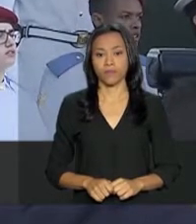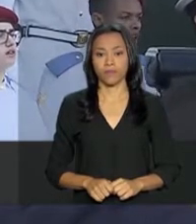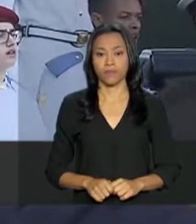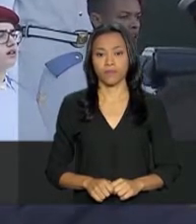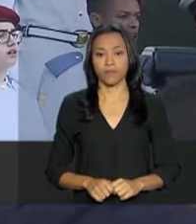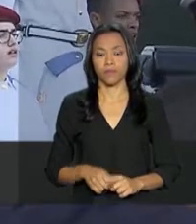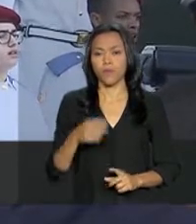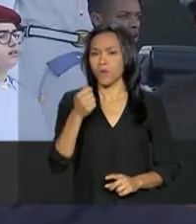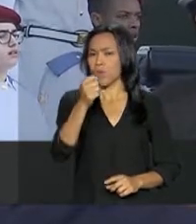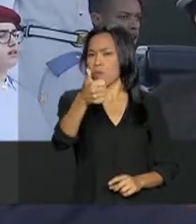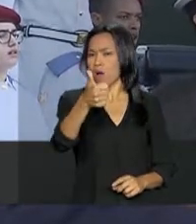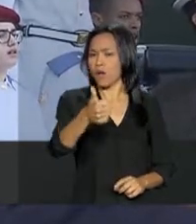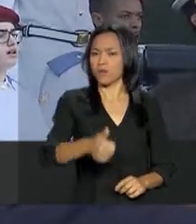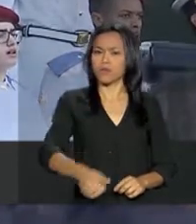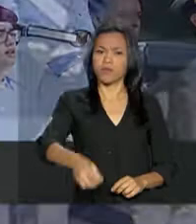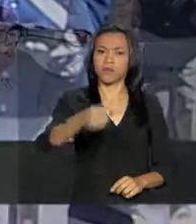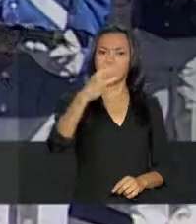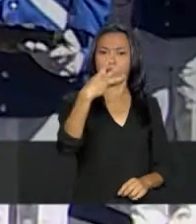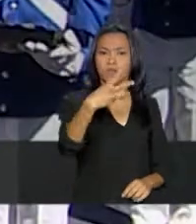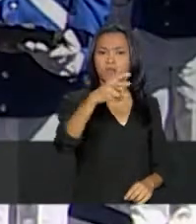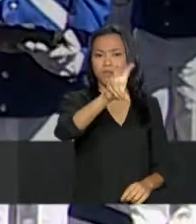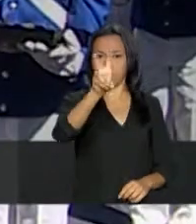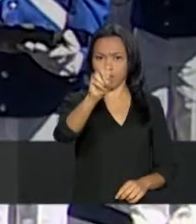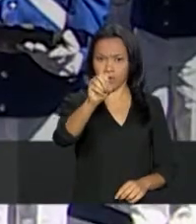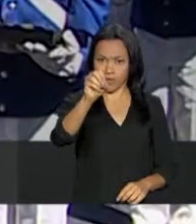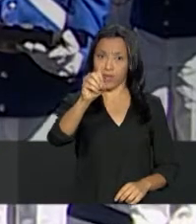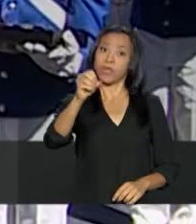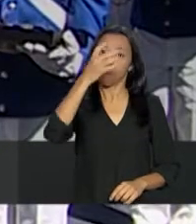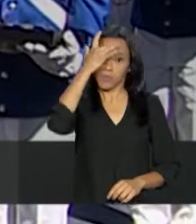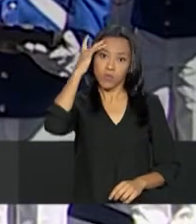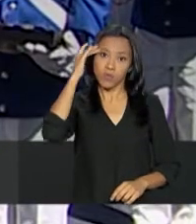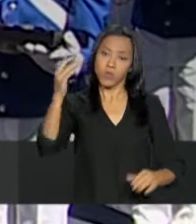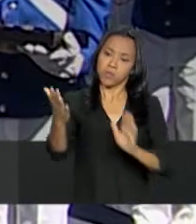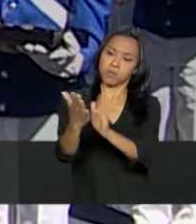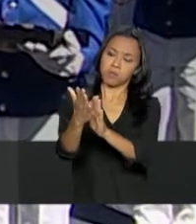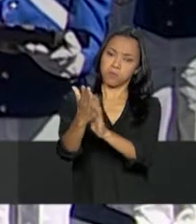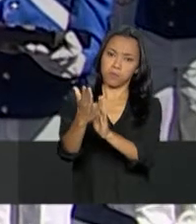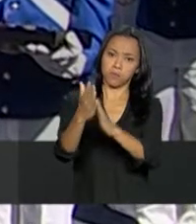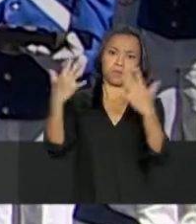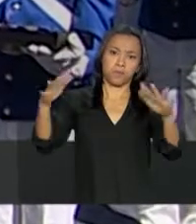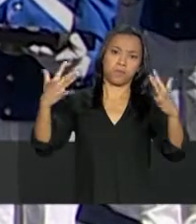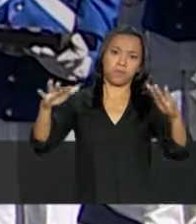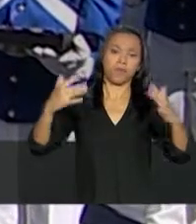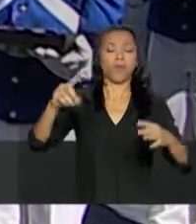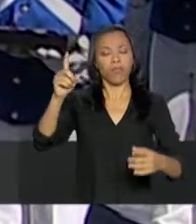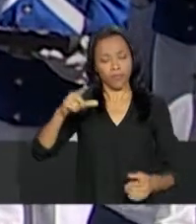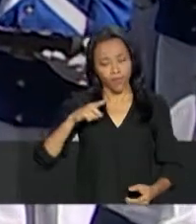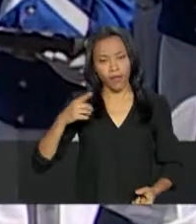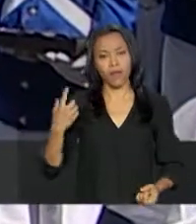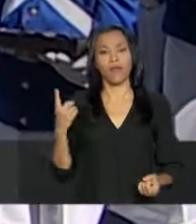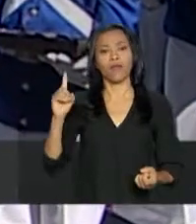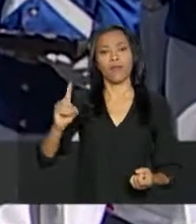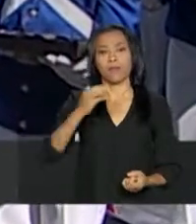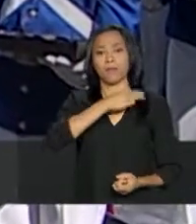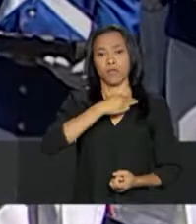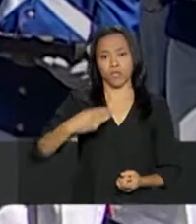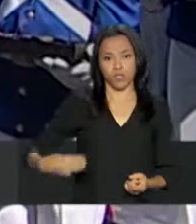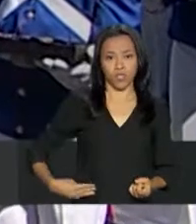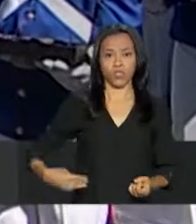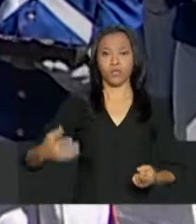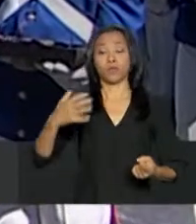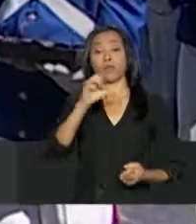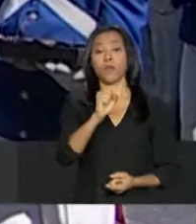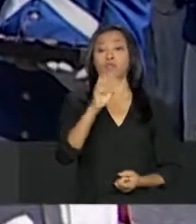São quase 350 homenageados. Entre eles estão ministros do Supremo Tribunal